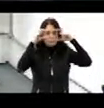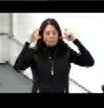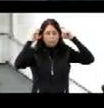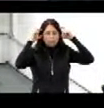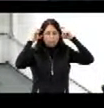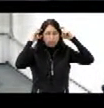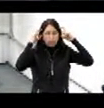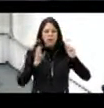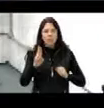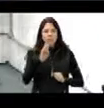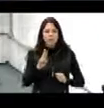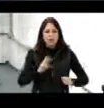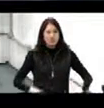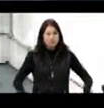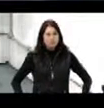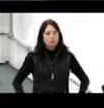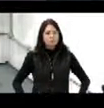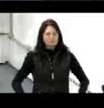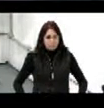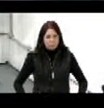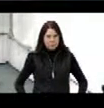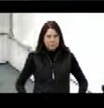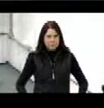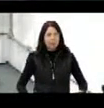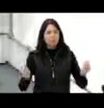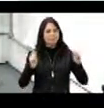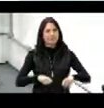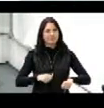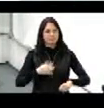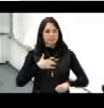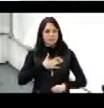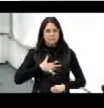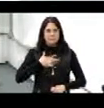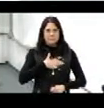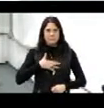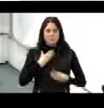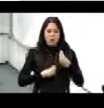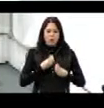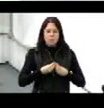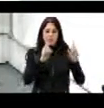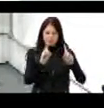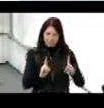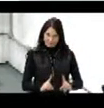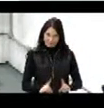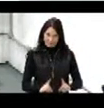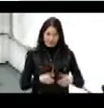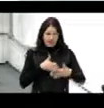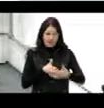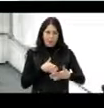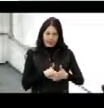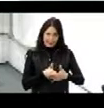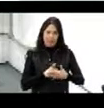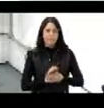e puderam sentir um pouquinho e se colocar no lugar do outro. Fizemos a sessão